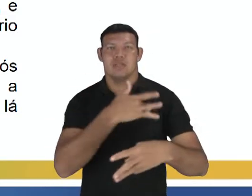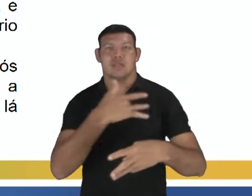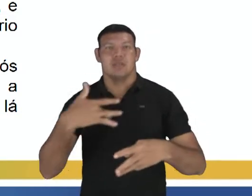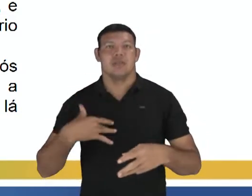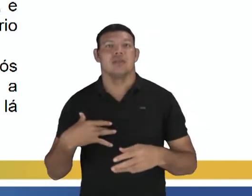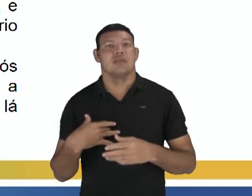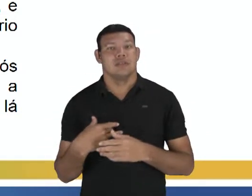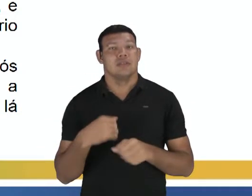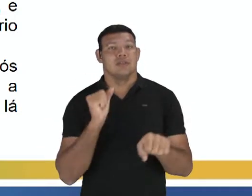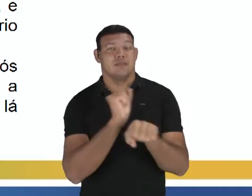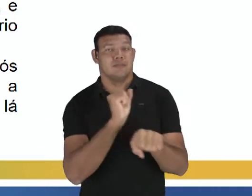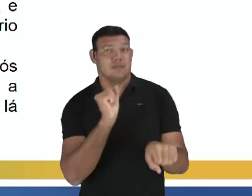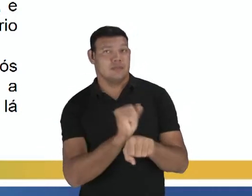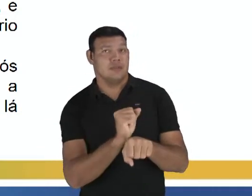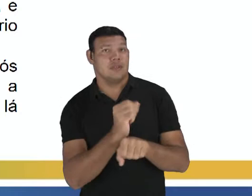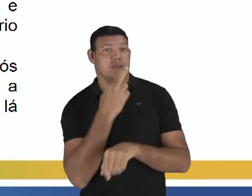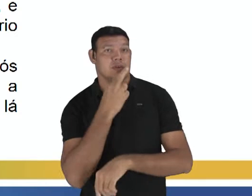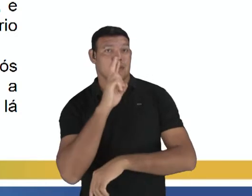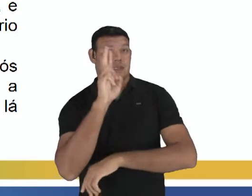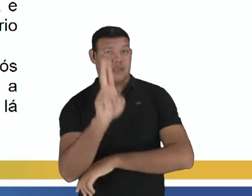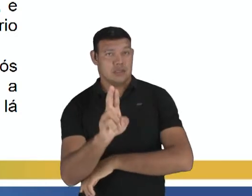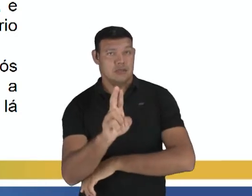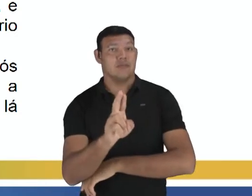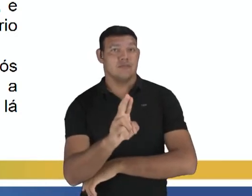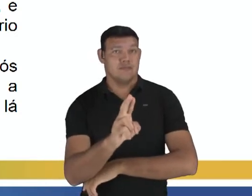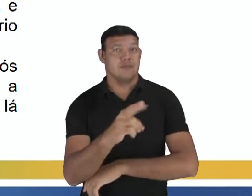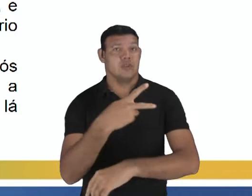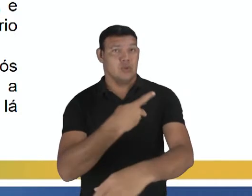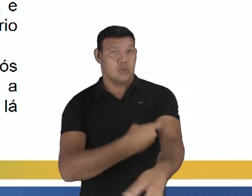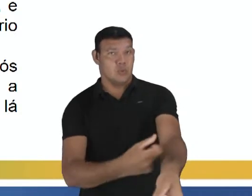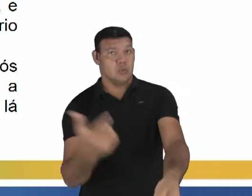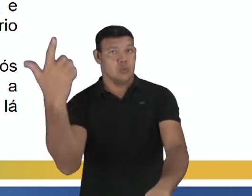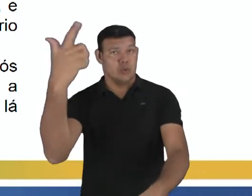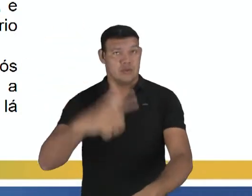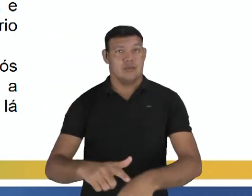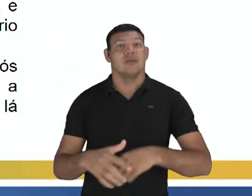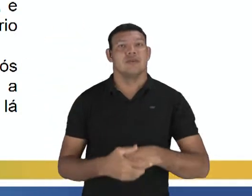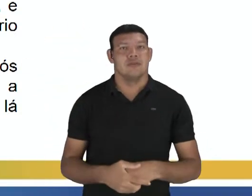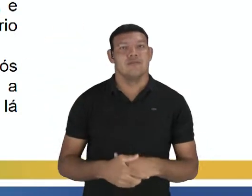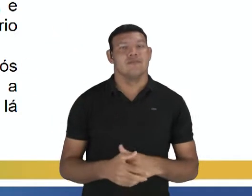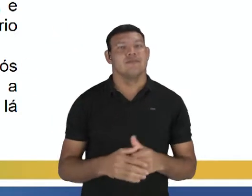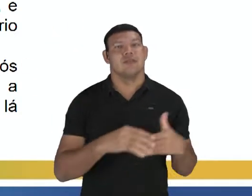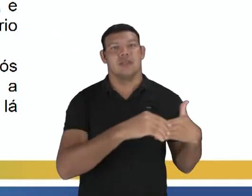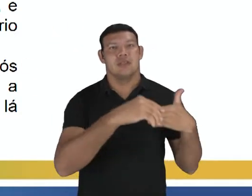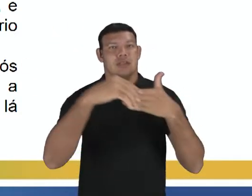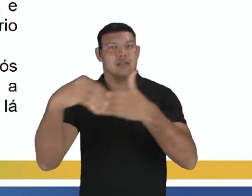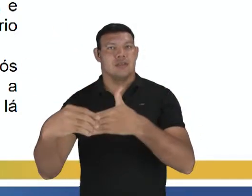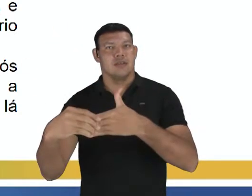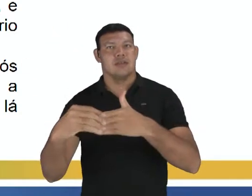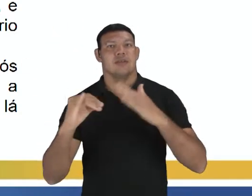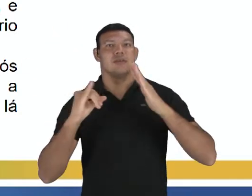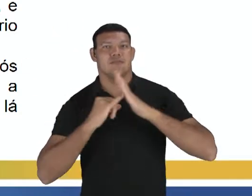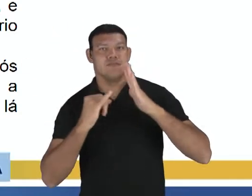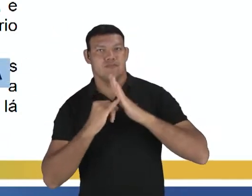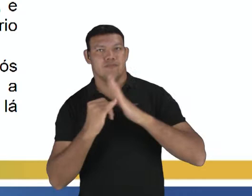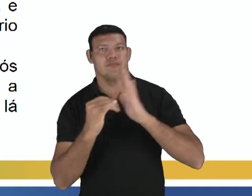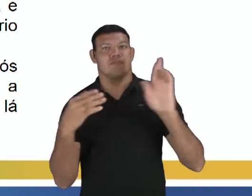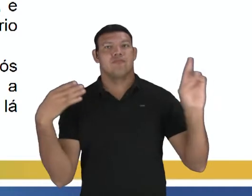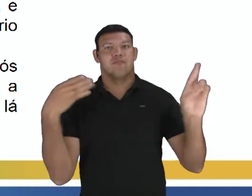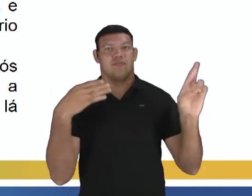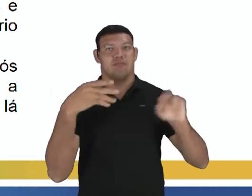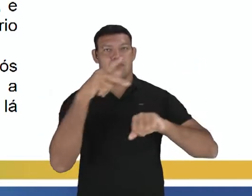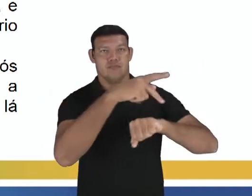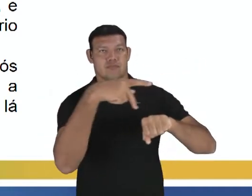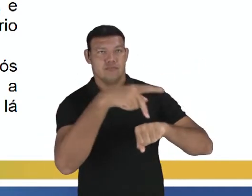Referência do país. É lá que vai ter a confirmação definitiva, disse. Esse gênero